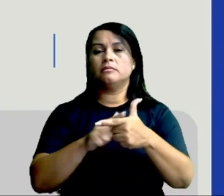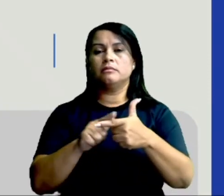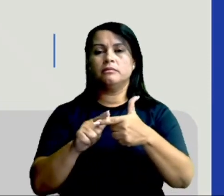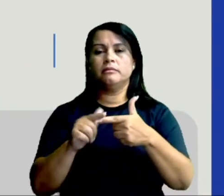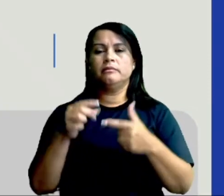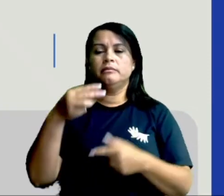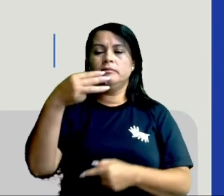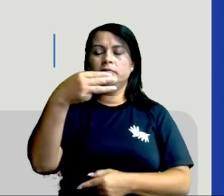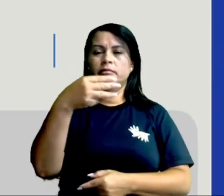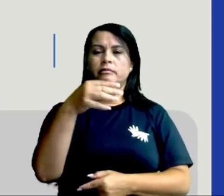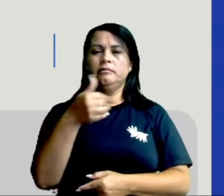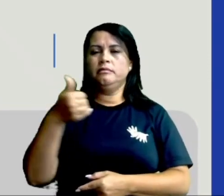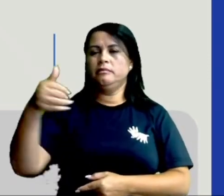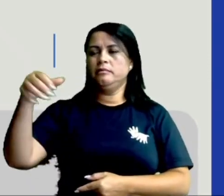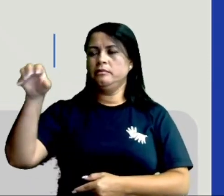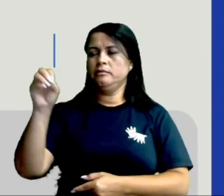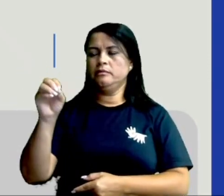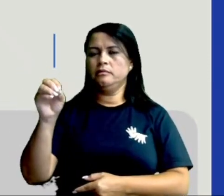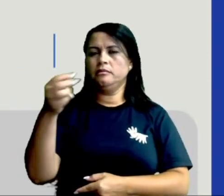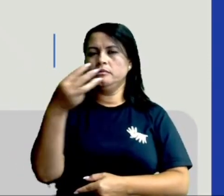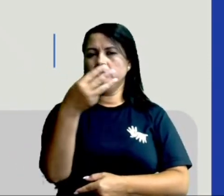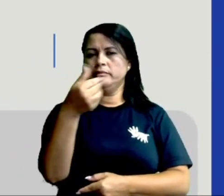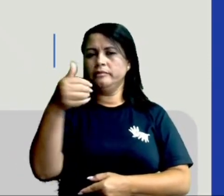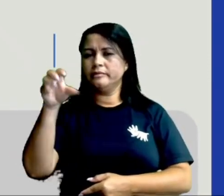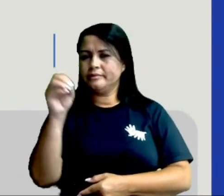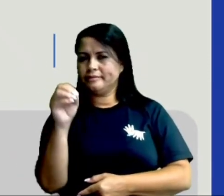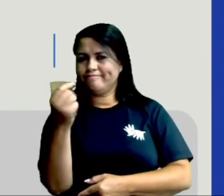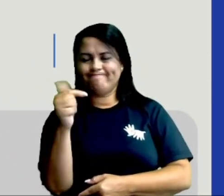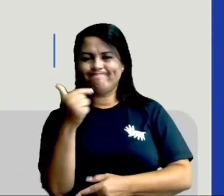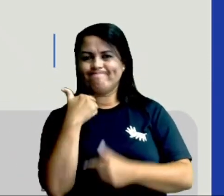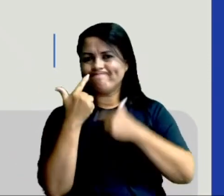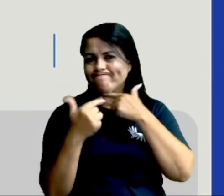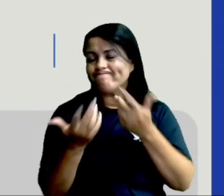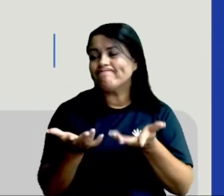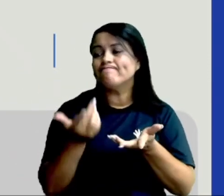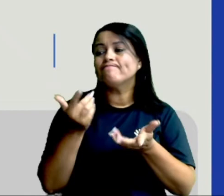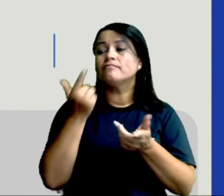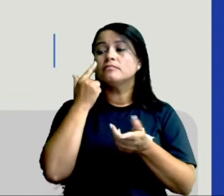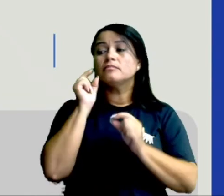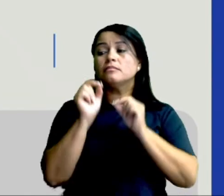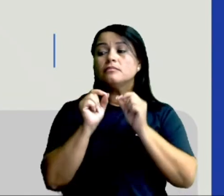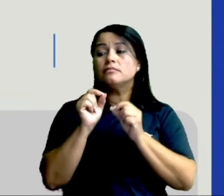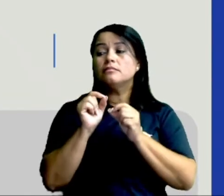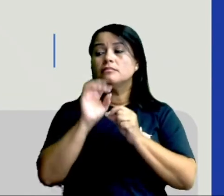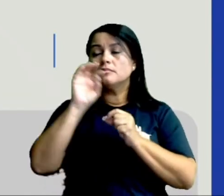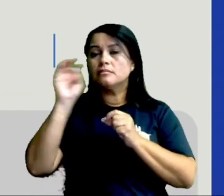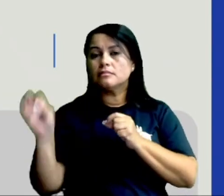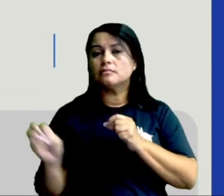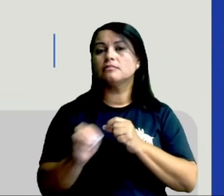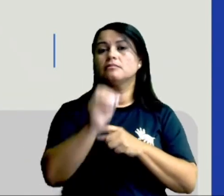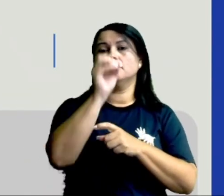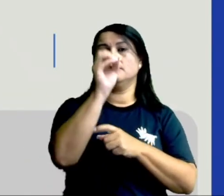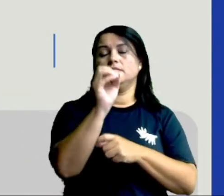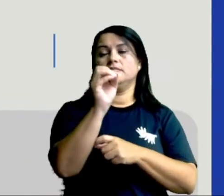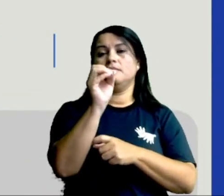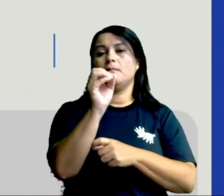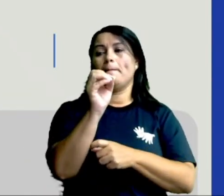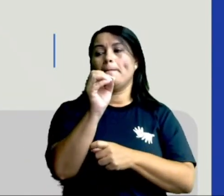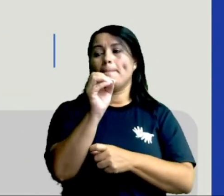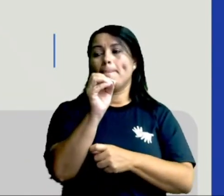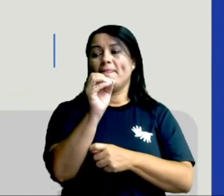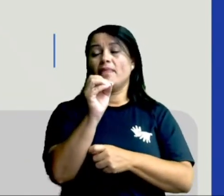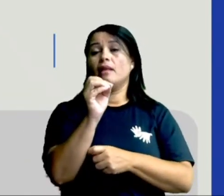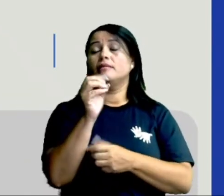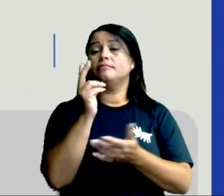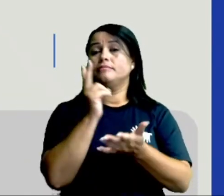Dividimos o numerador pelo denominador. 3 para 10 não dá. Então, vamos acrescentar o zero.